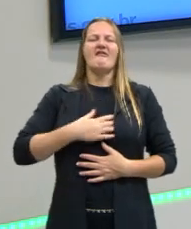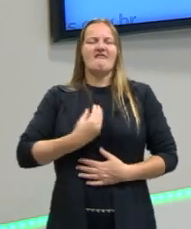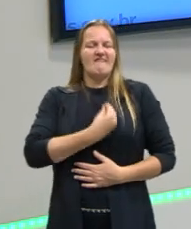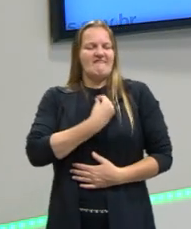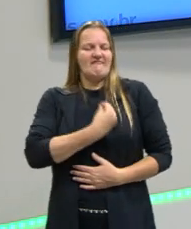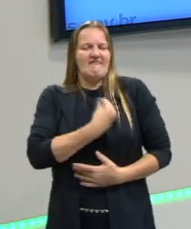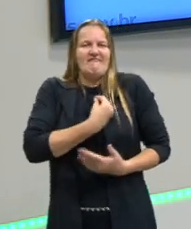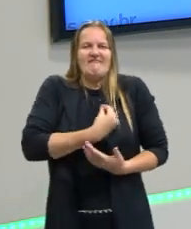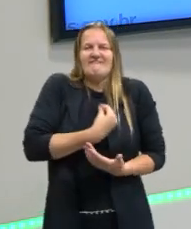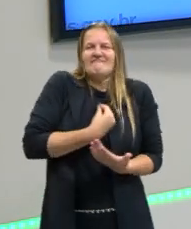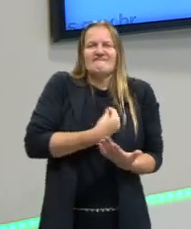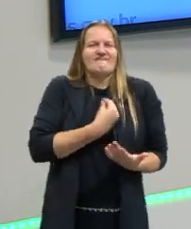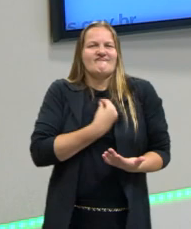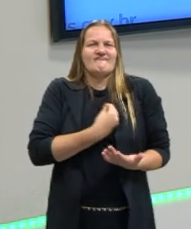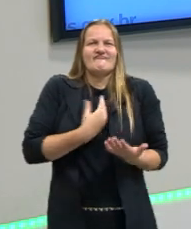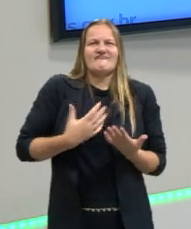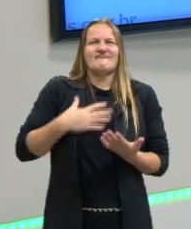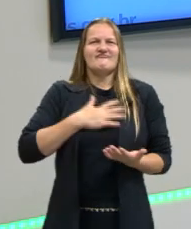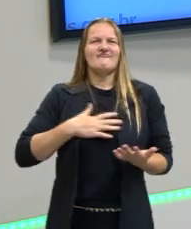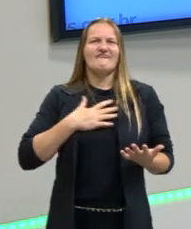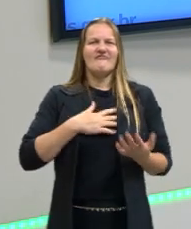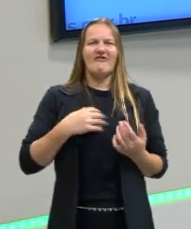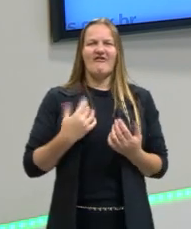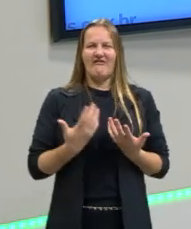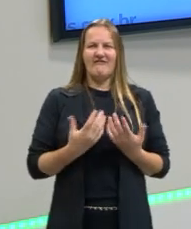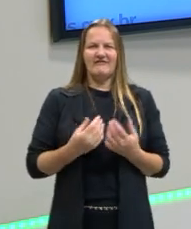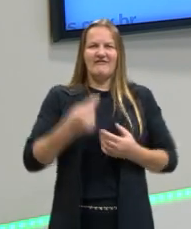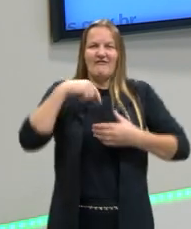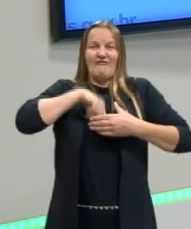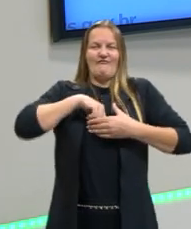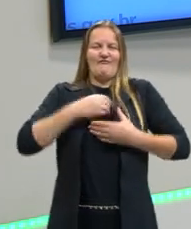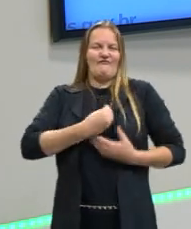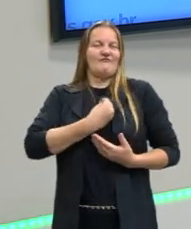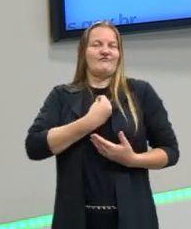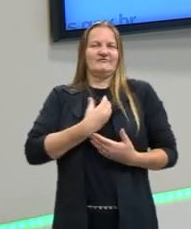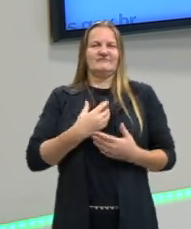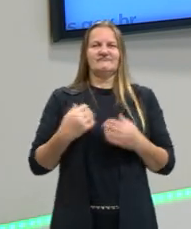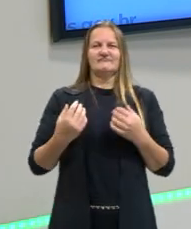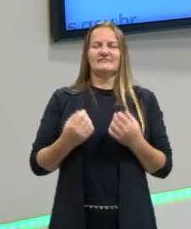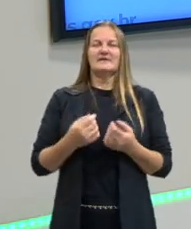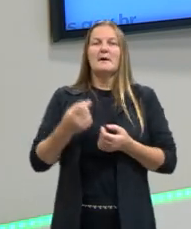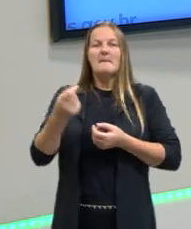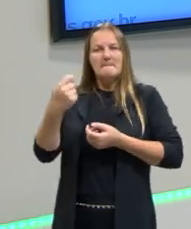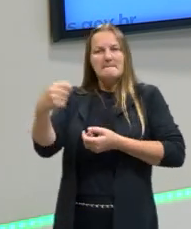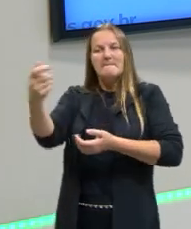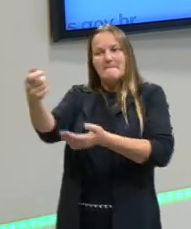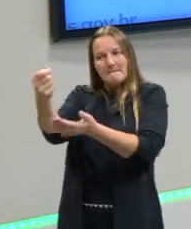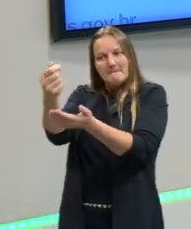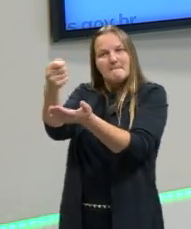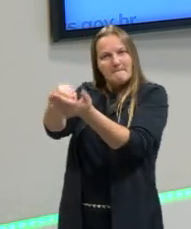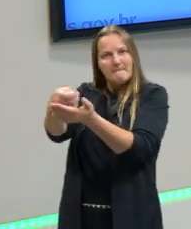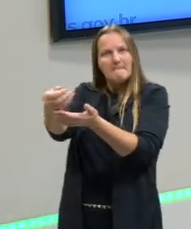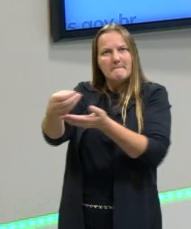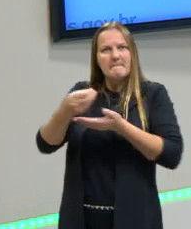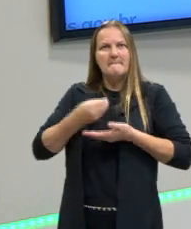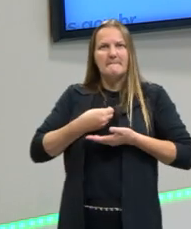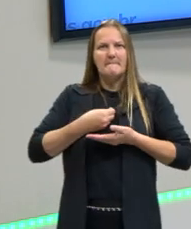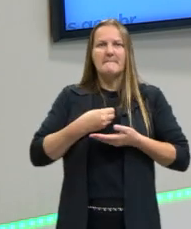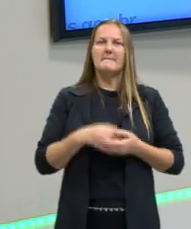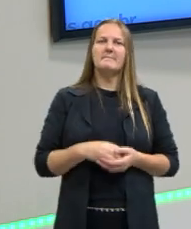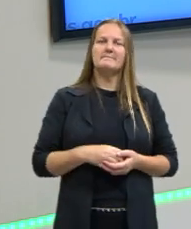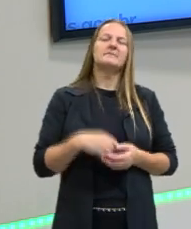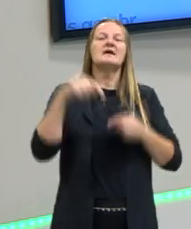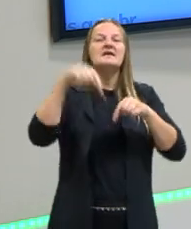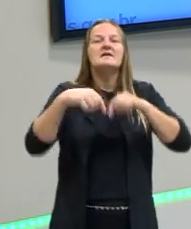da vida então os prazeres digamos do mundo então o mundo a vida esse estava nesse plano terrestre